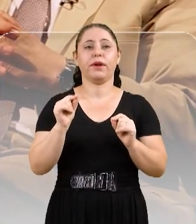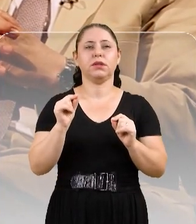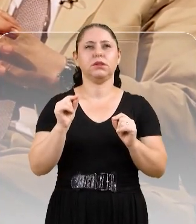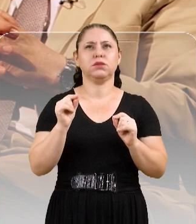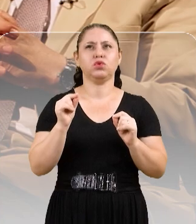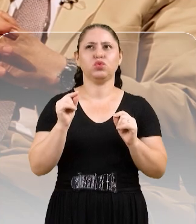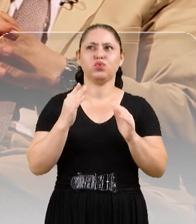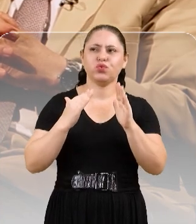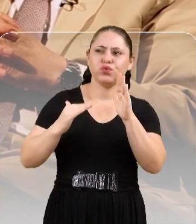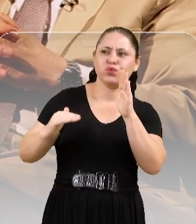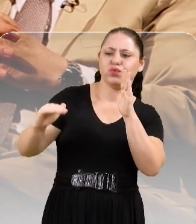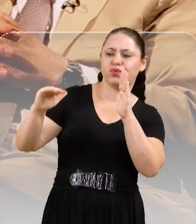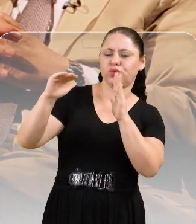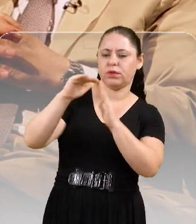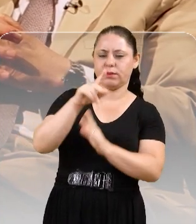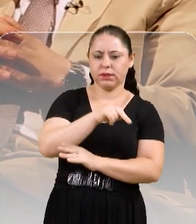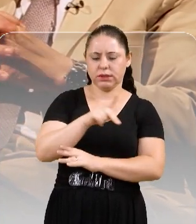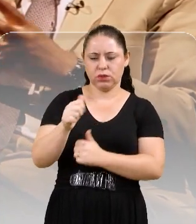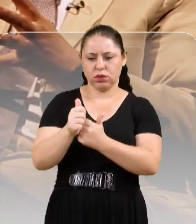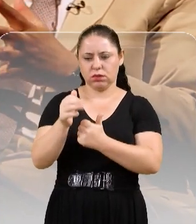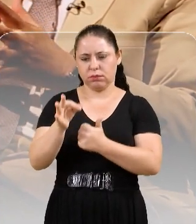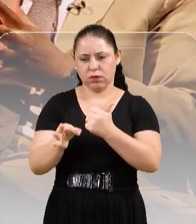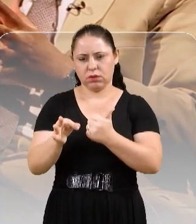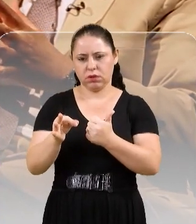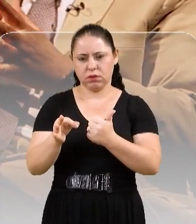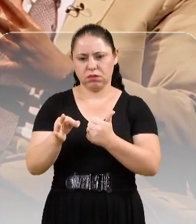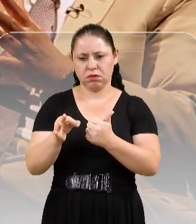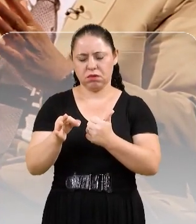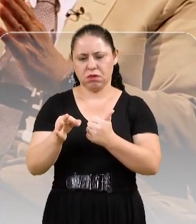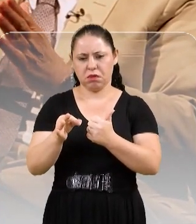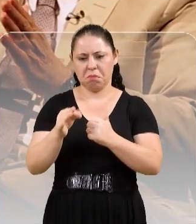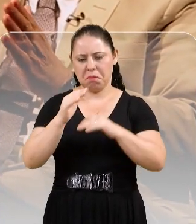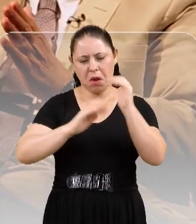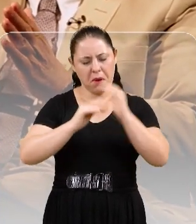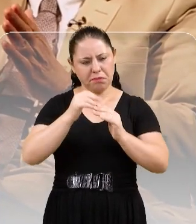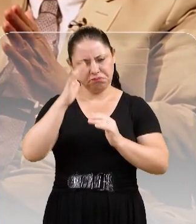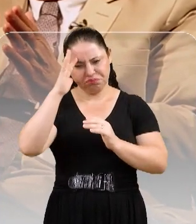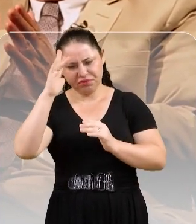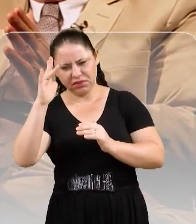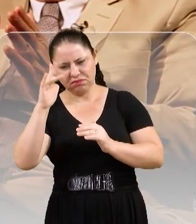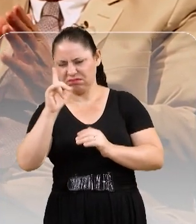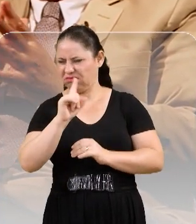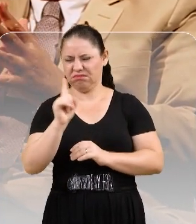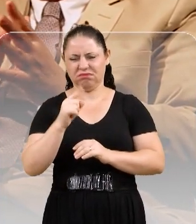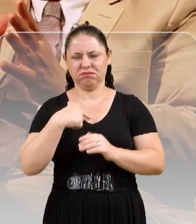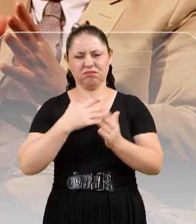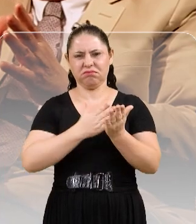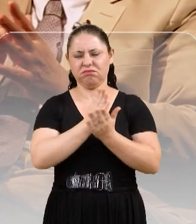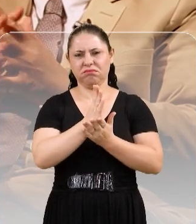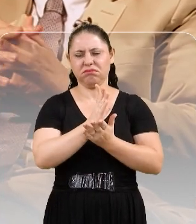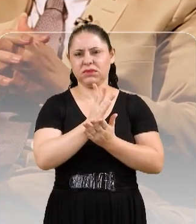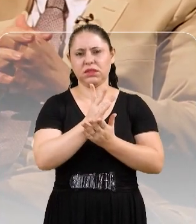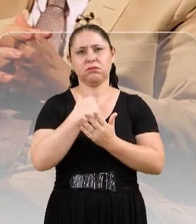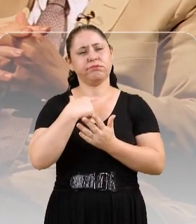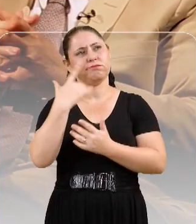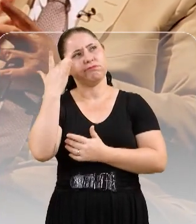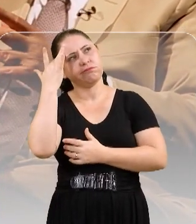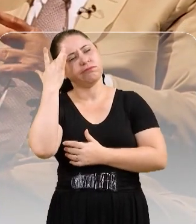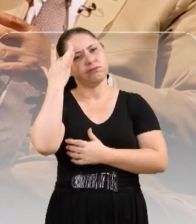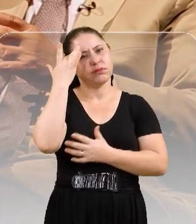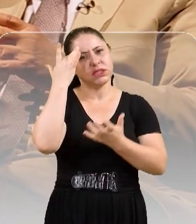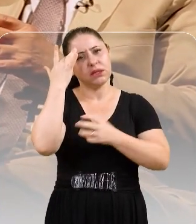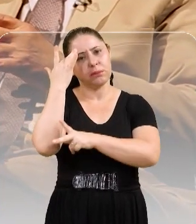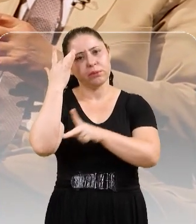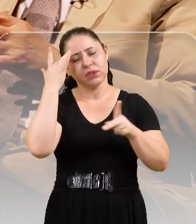Mas o chegar na presidência do tribunal, nesse momento, eu não estava no meu roteiro, é sério, todo mundo sabe. Eu